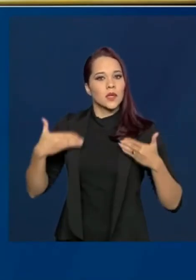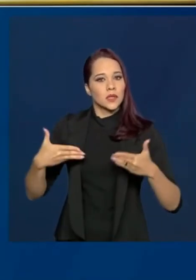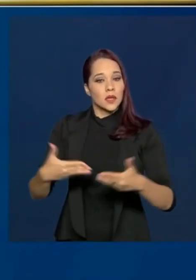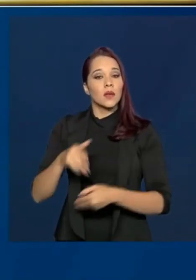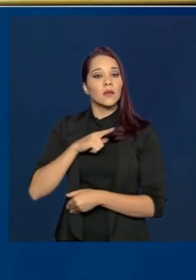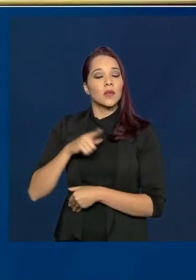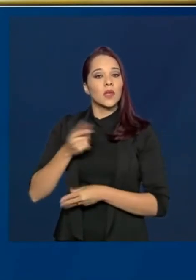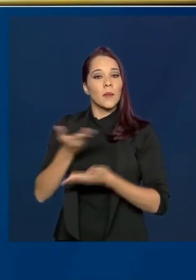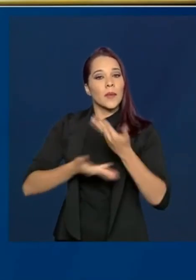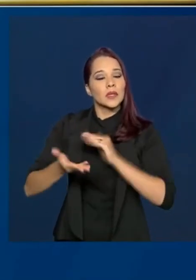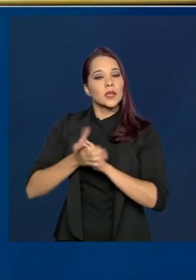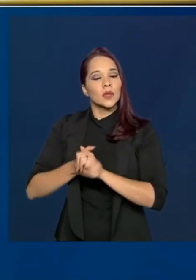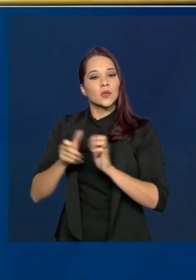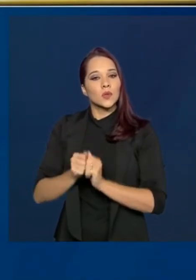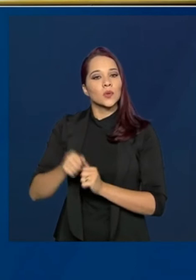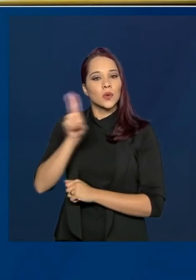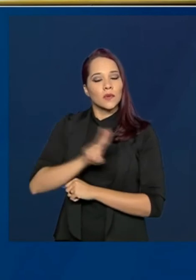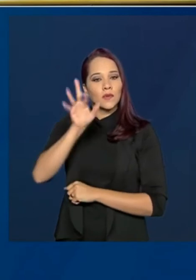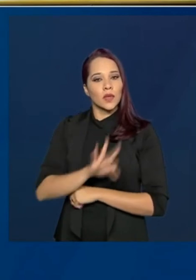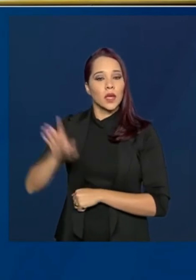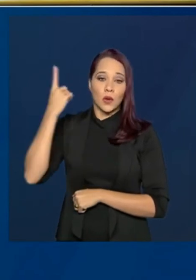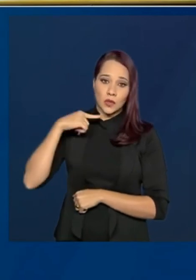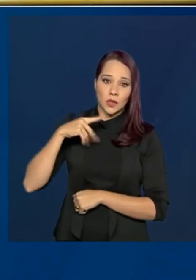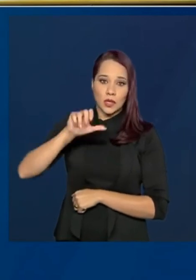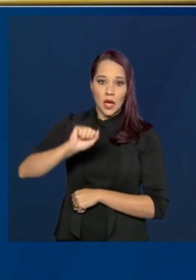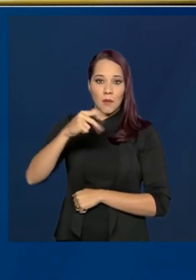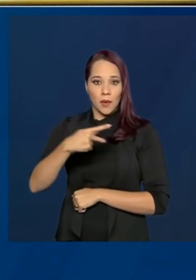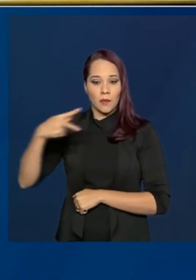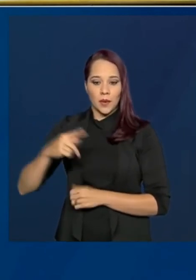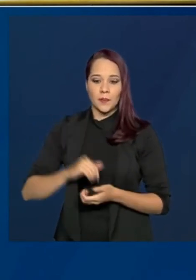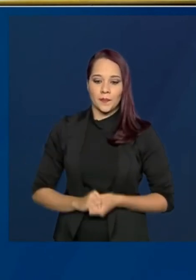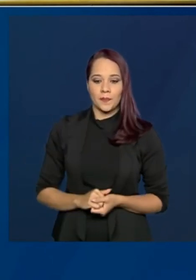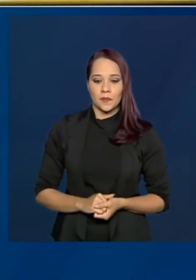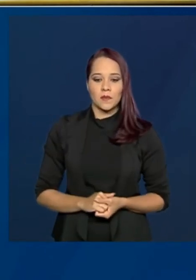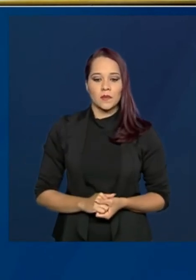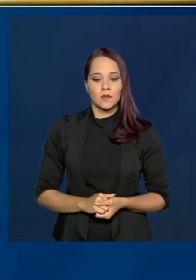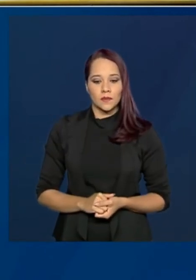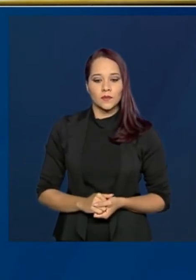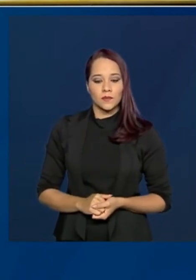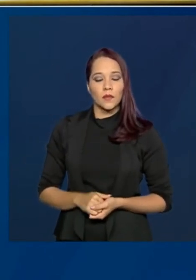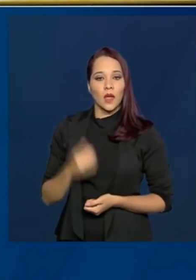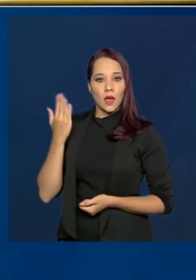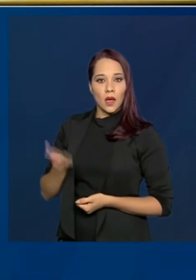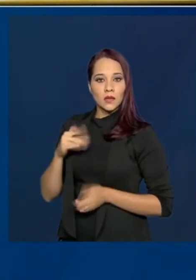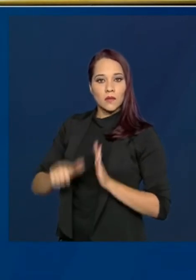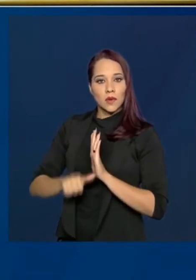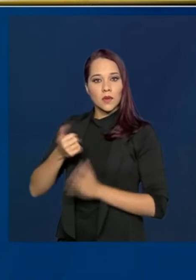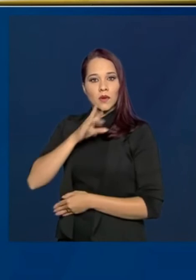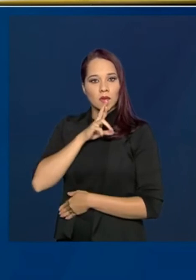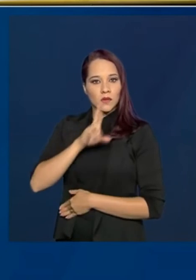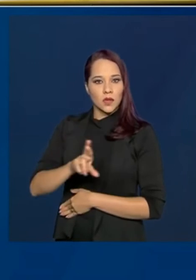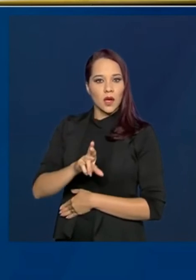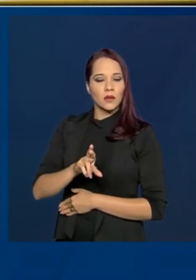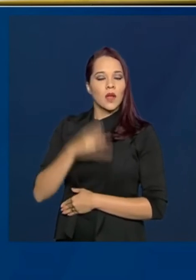tem aí a parceria com a Universidade Federal de Minas Gerais e a ABP. Pode passar. Esses são os primeiros resultados